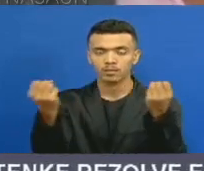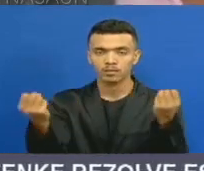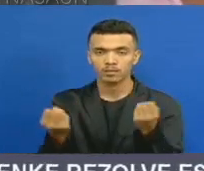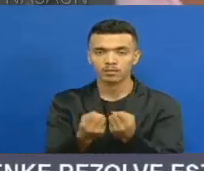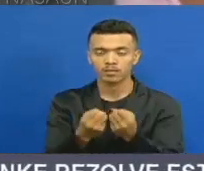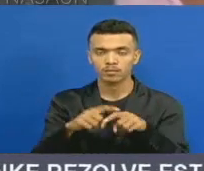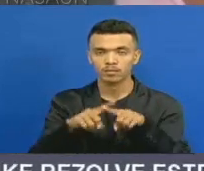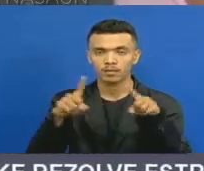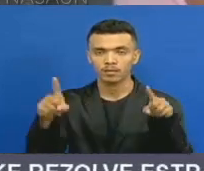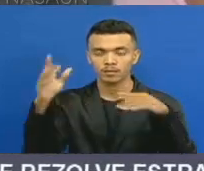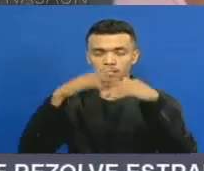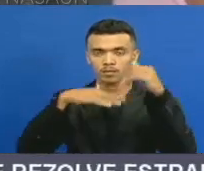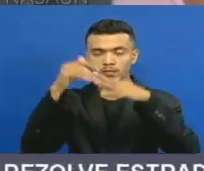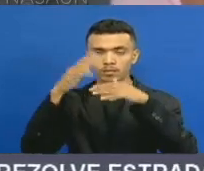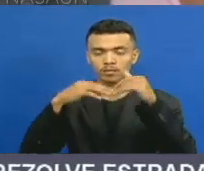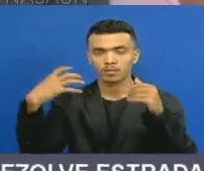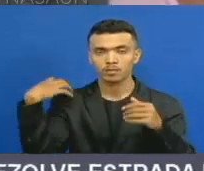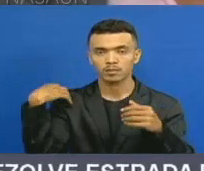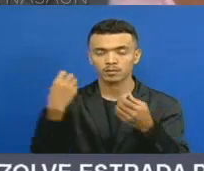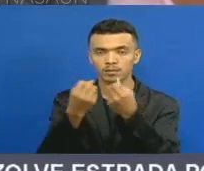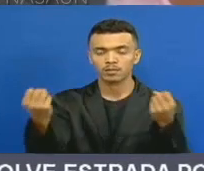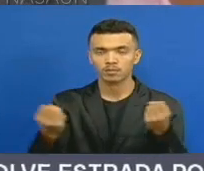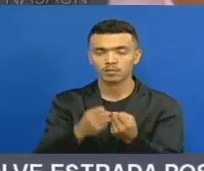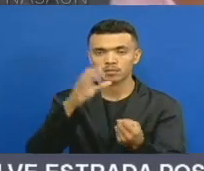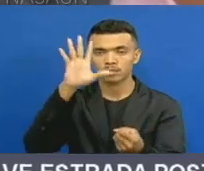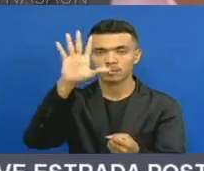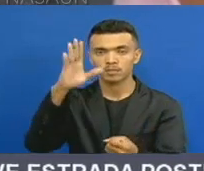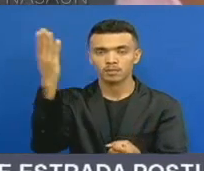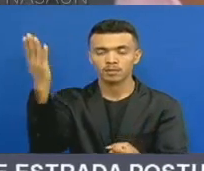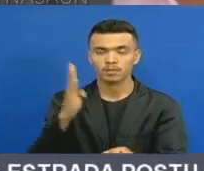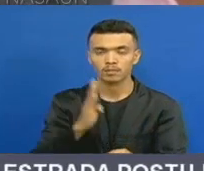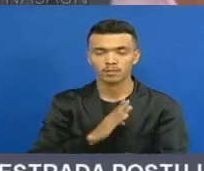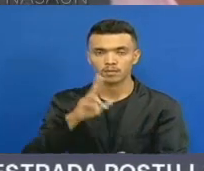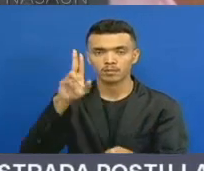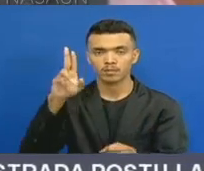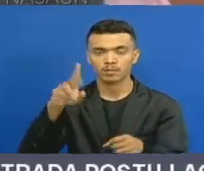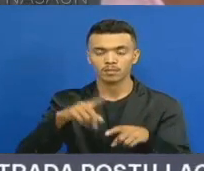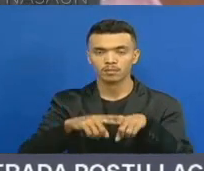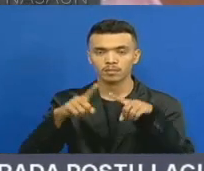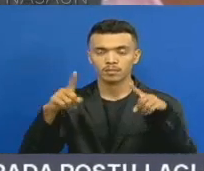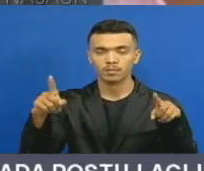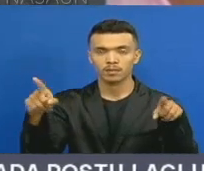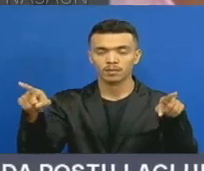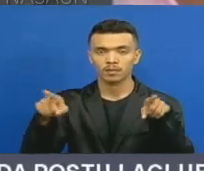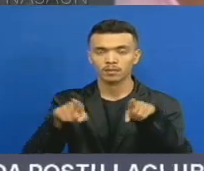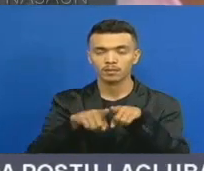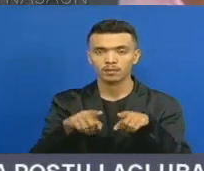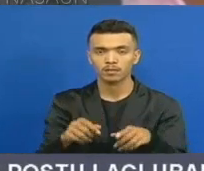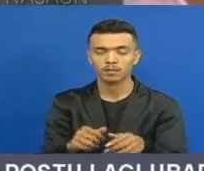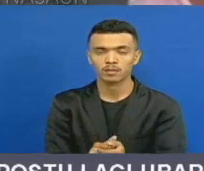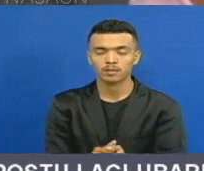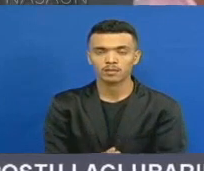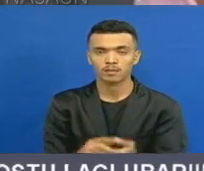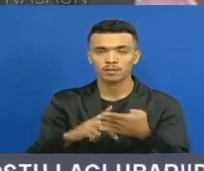de suco Lima, selo que é o município de Baucau. Mas não é parte da Rússia, o